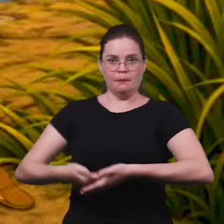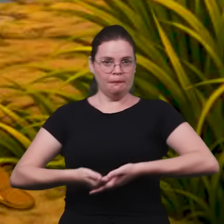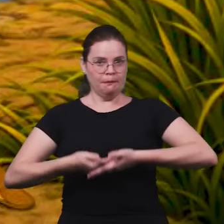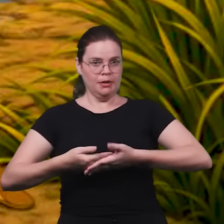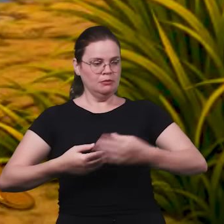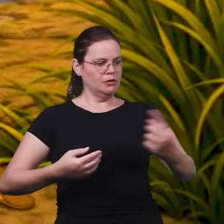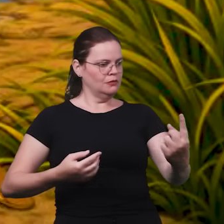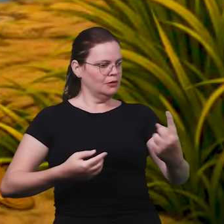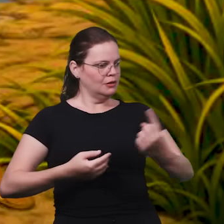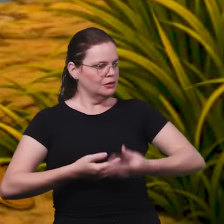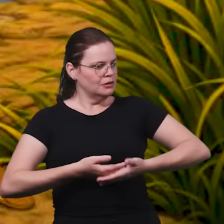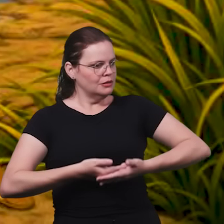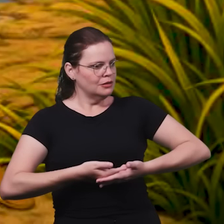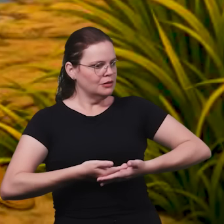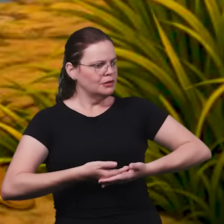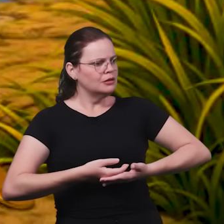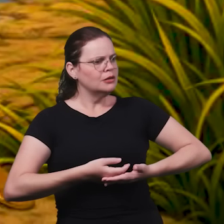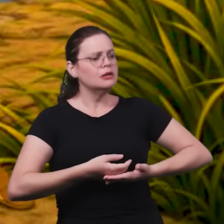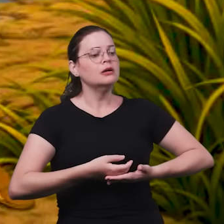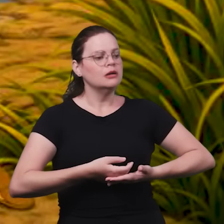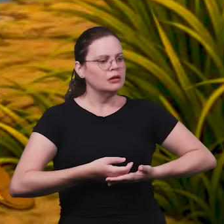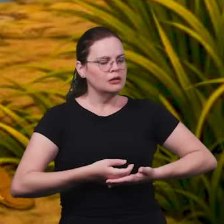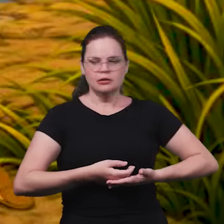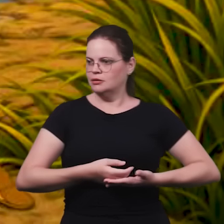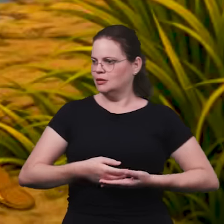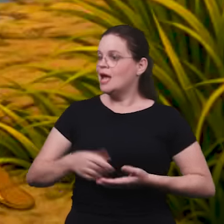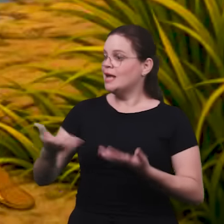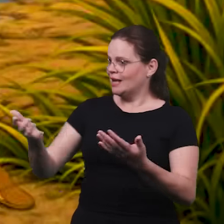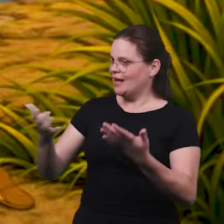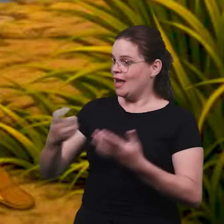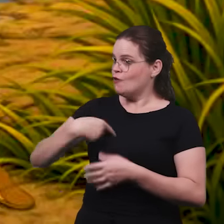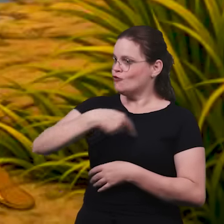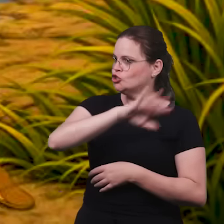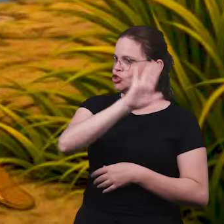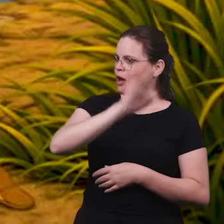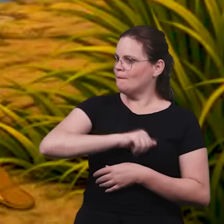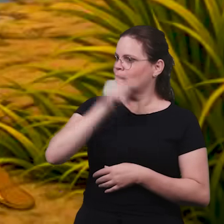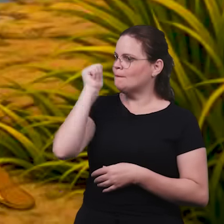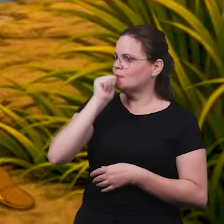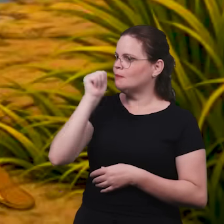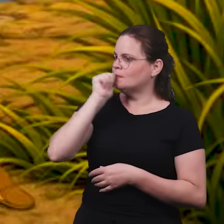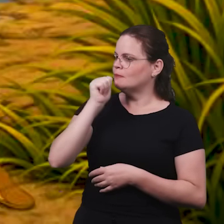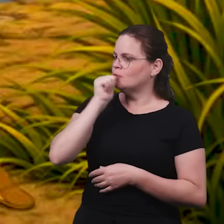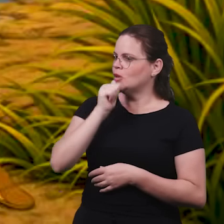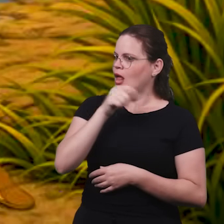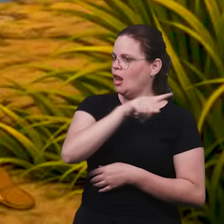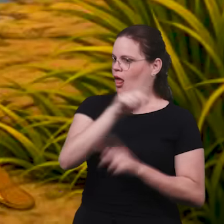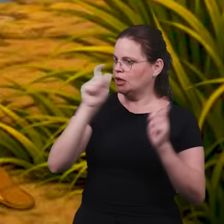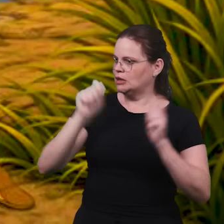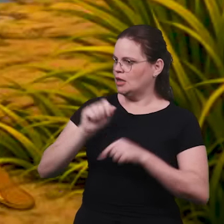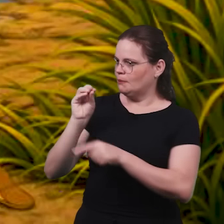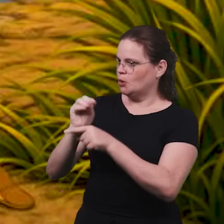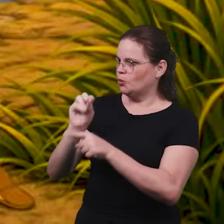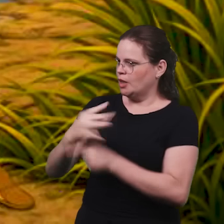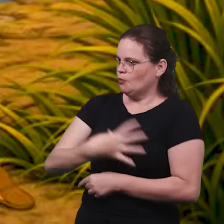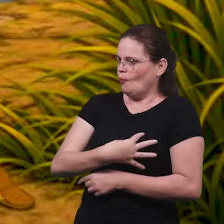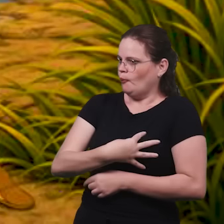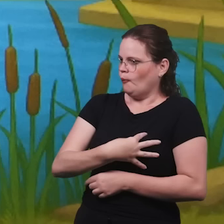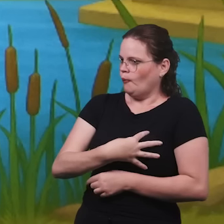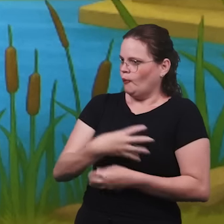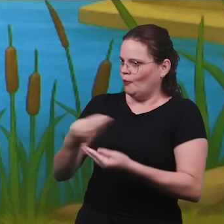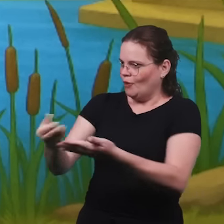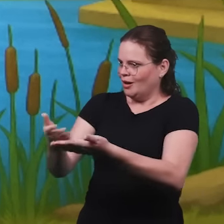sabedoria: irei chamar uma ama das hebreias que cria este menino para ti?